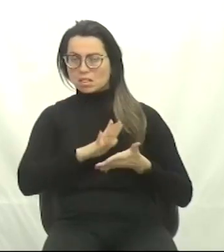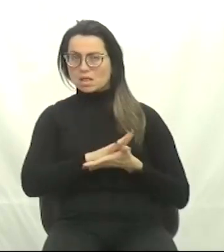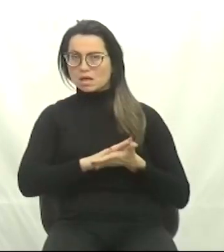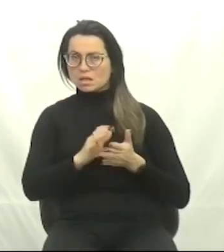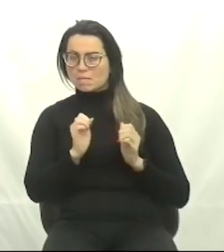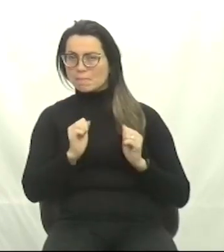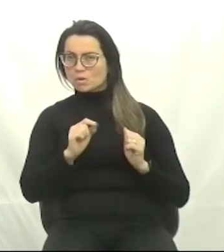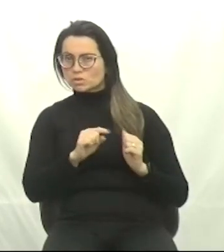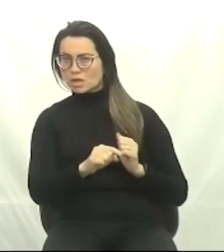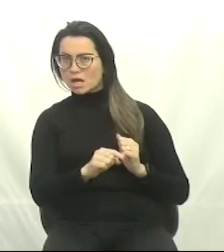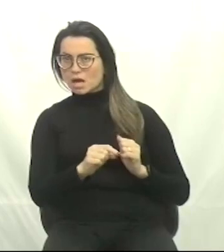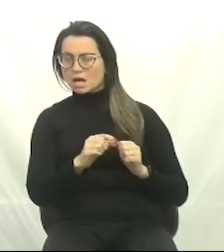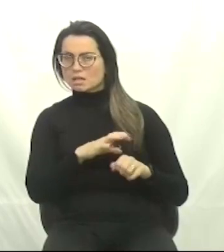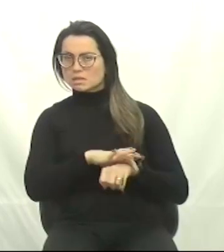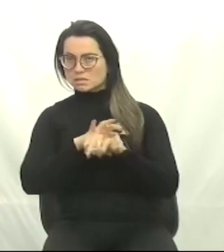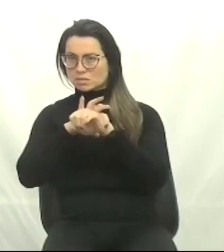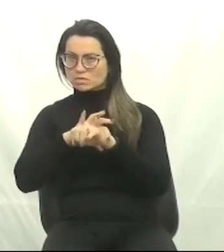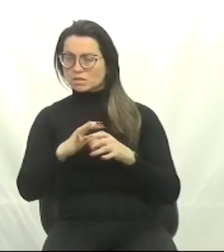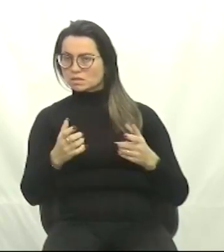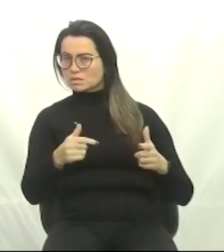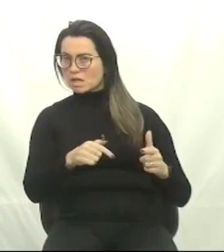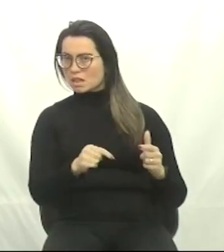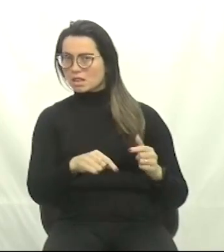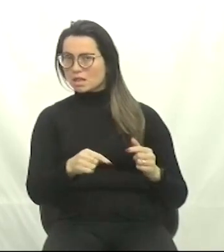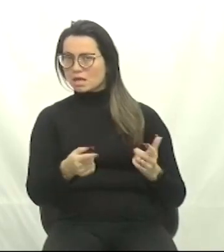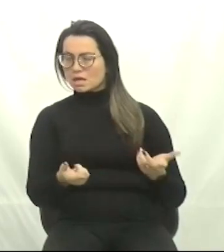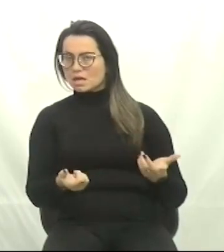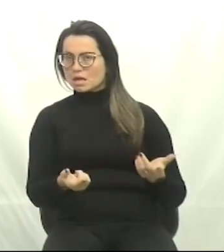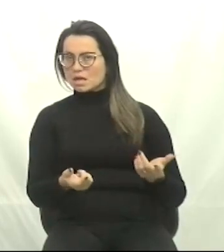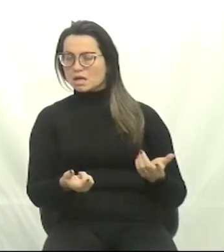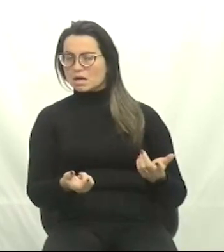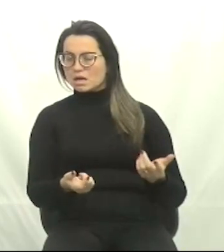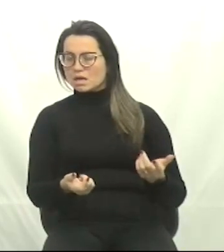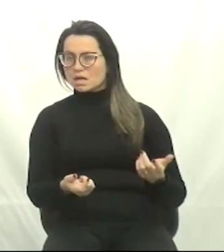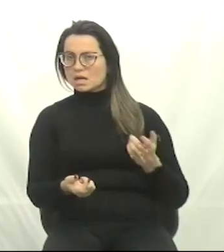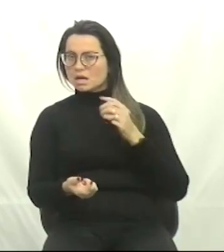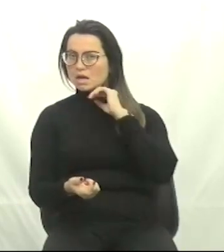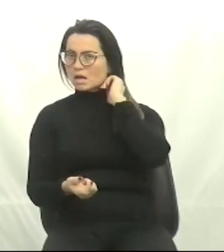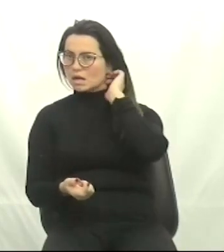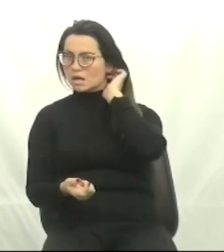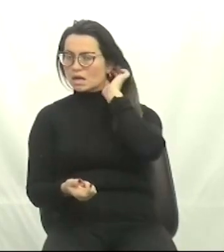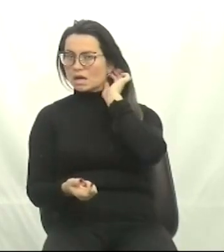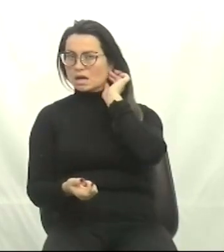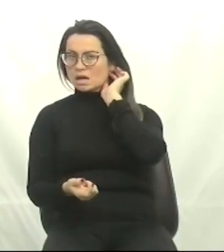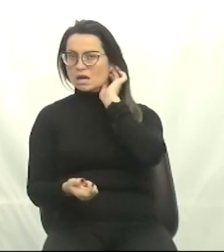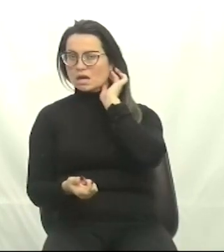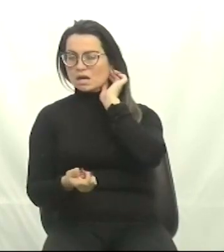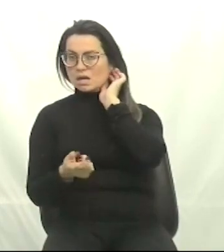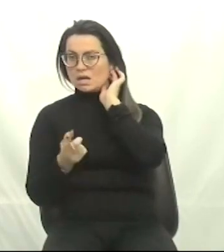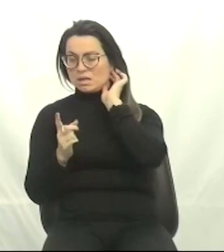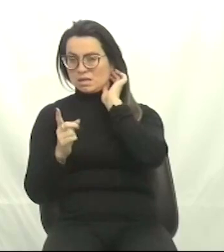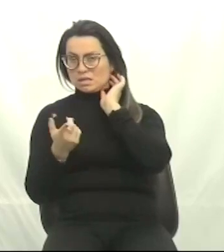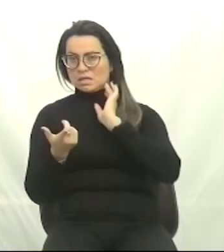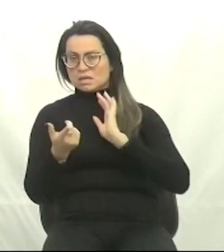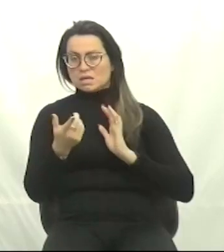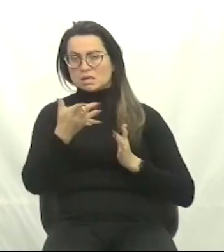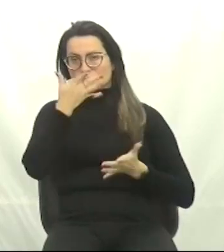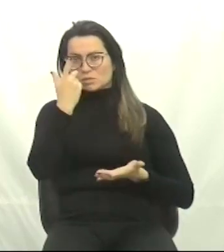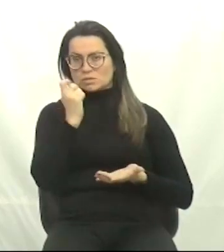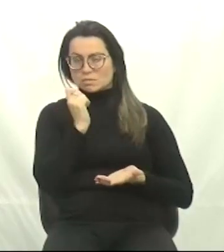faz? Tem segurança sobre esse patrimônio que é municipal e que custou dinheiro aos